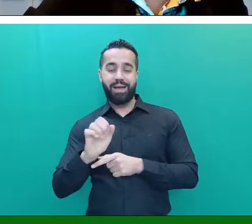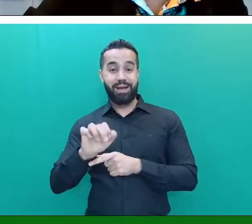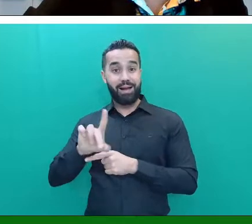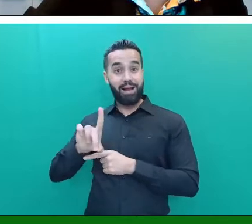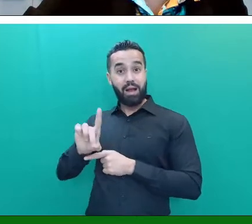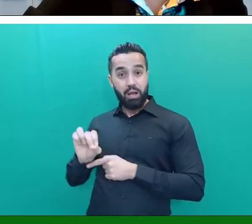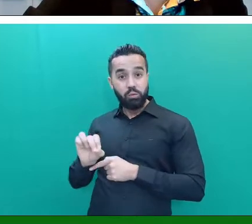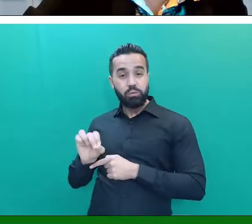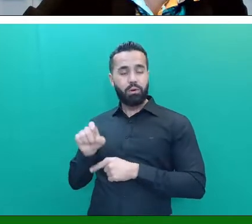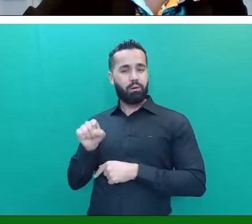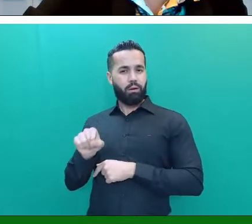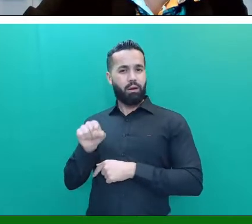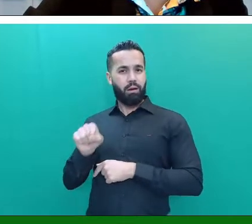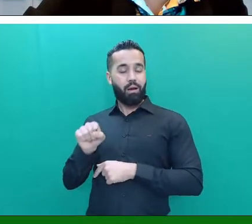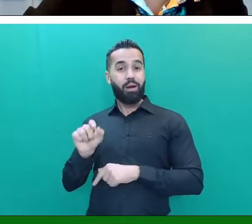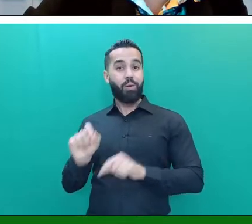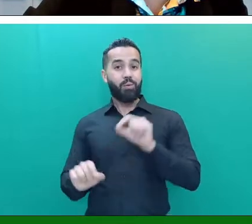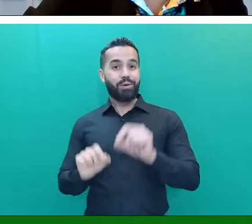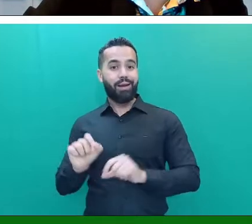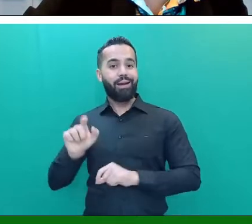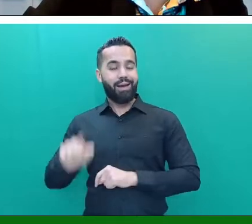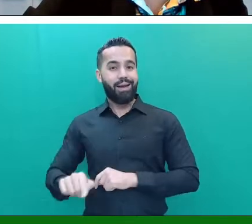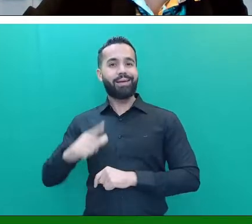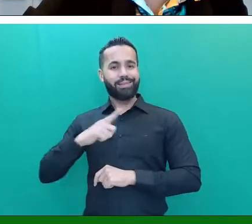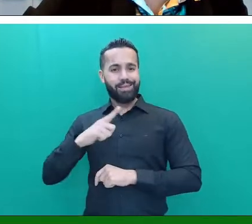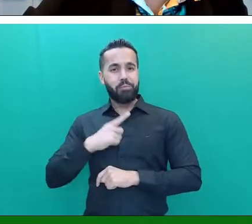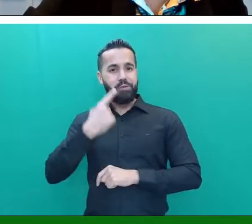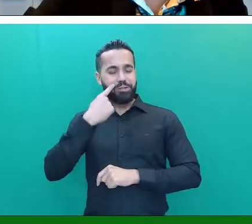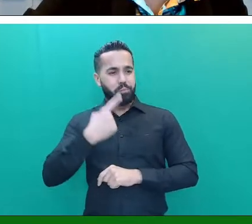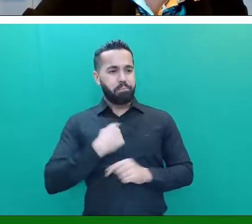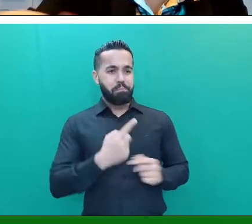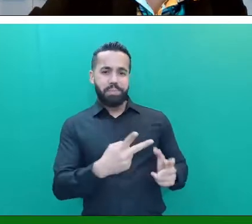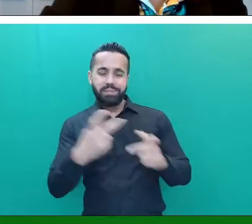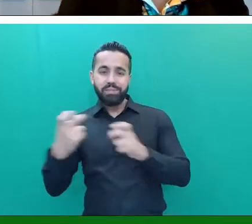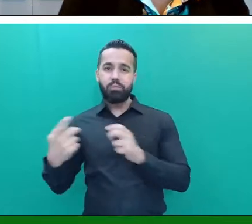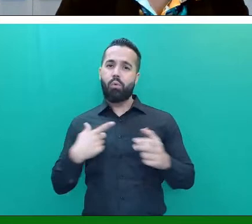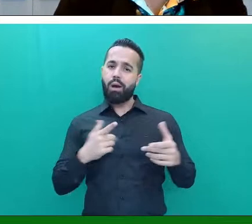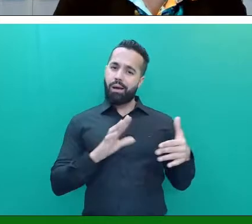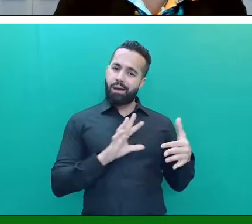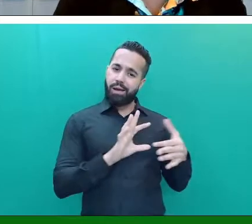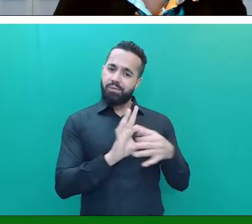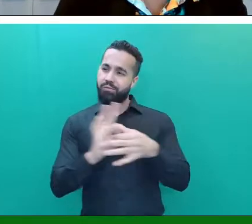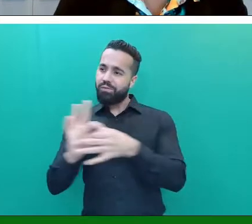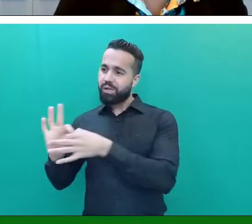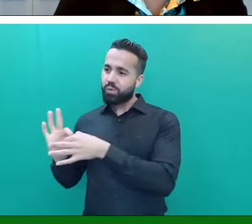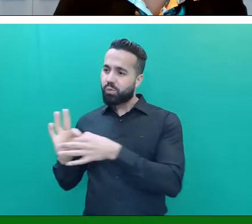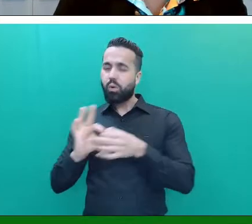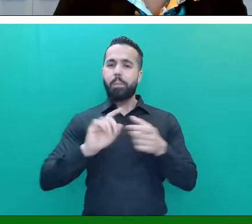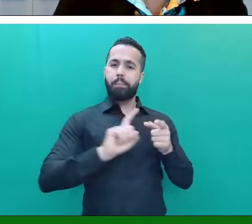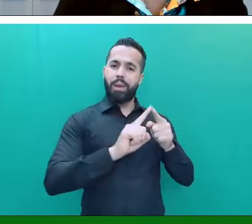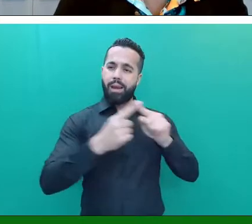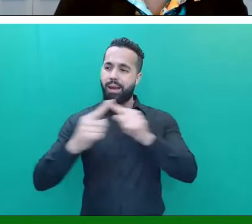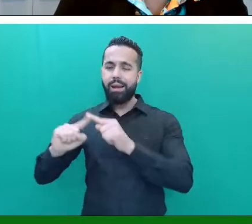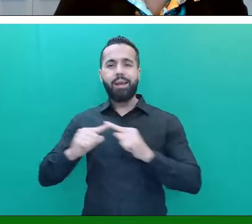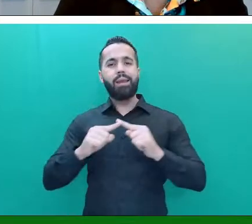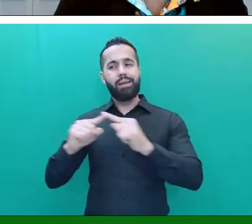a prever toda essa série de relações, quando, no fundo, o que você oferece, e muito bem,